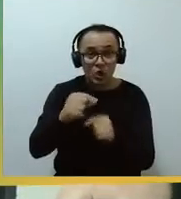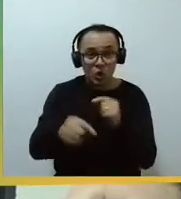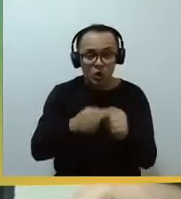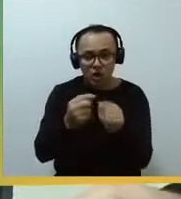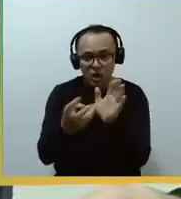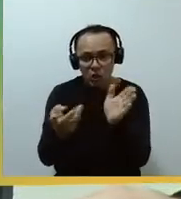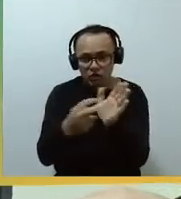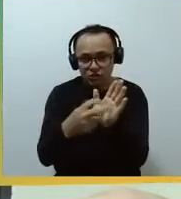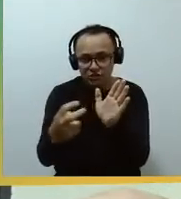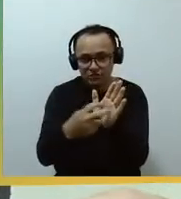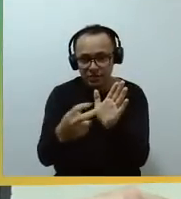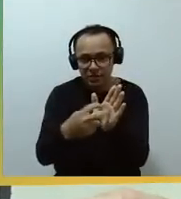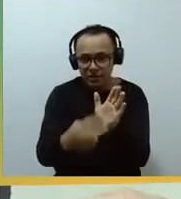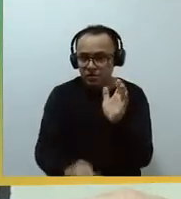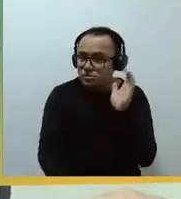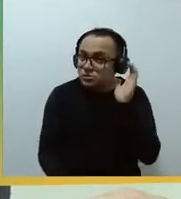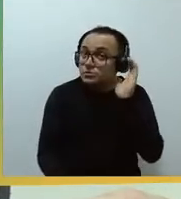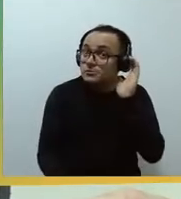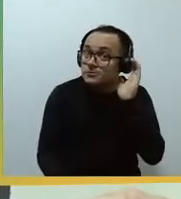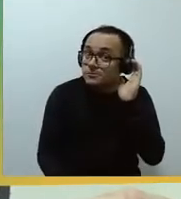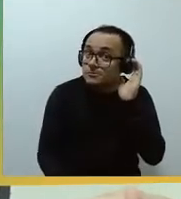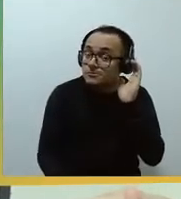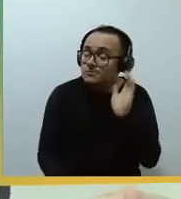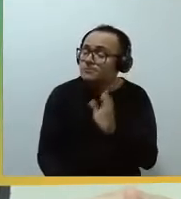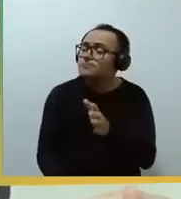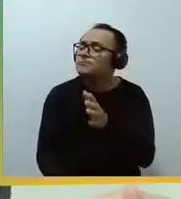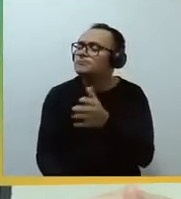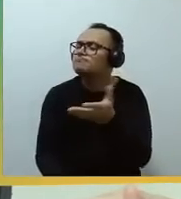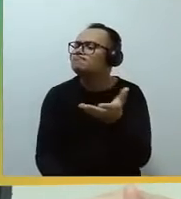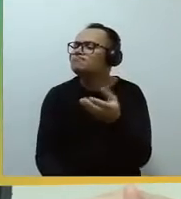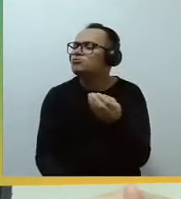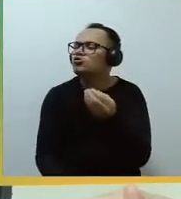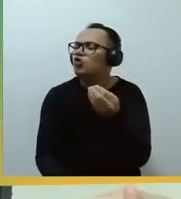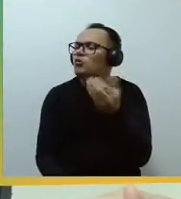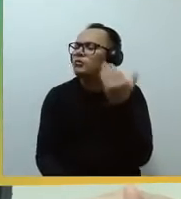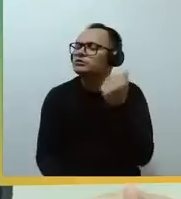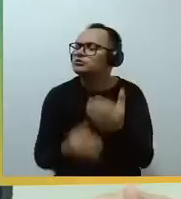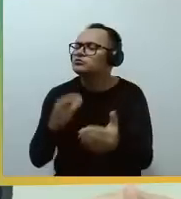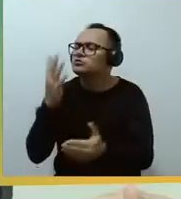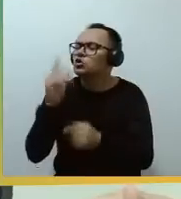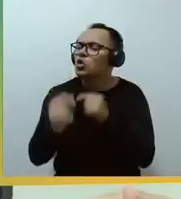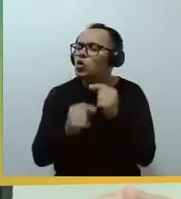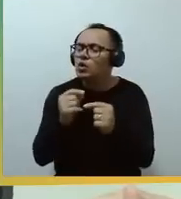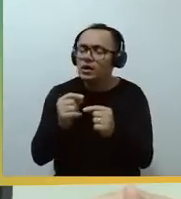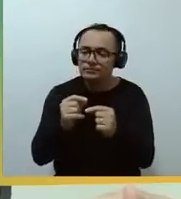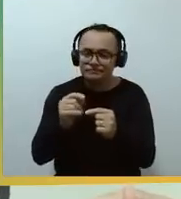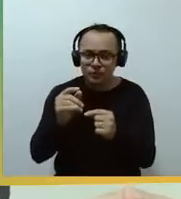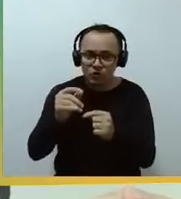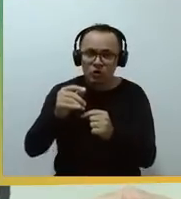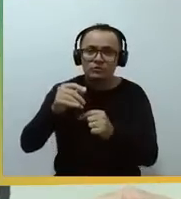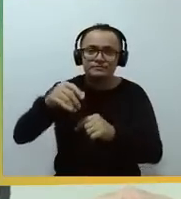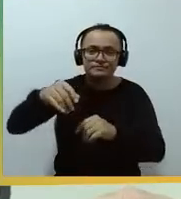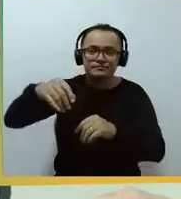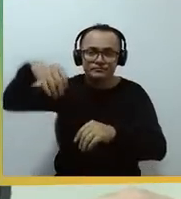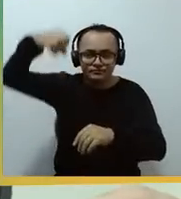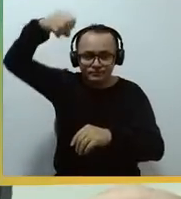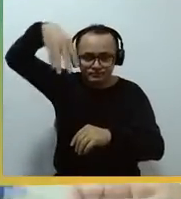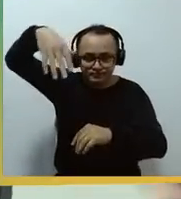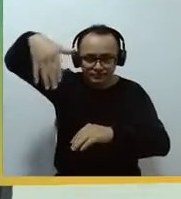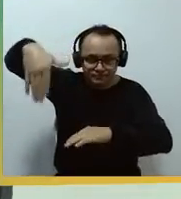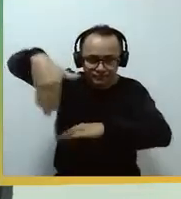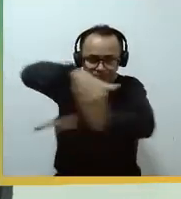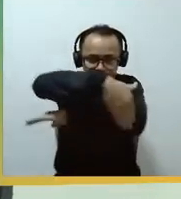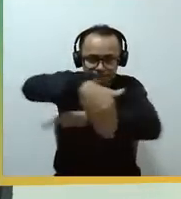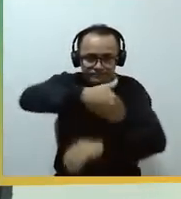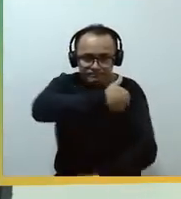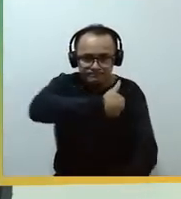trabalhavam nessa área, porque eu realmente não lembrava mais. O que acontece? A iluminação pública, nesta época, ela tinha três